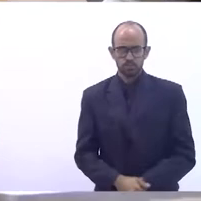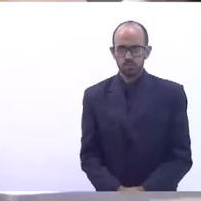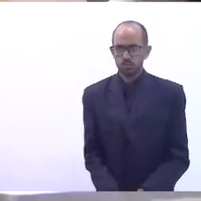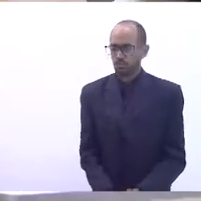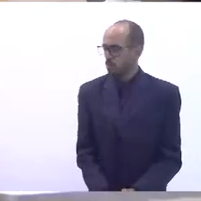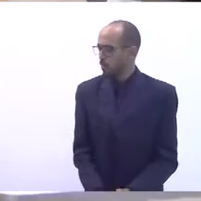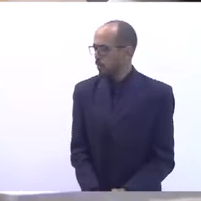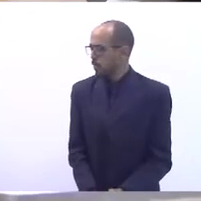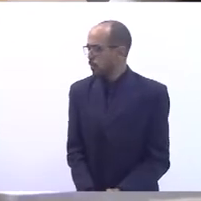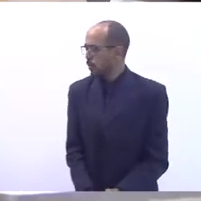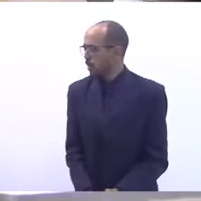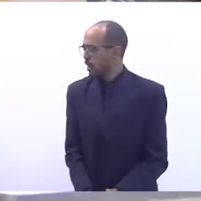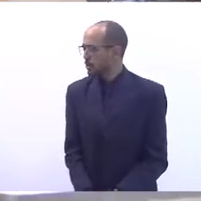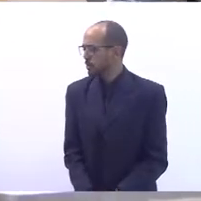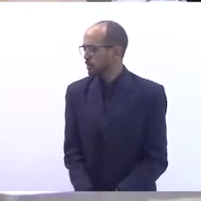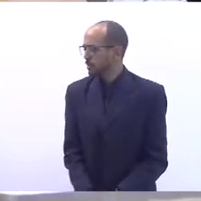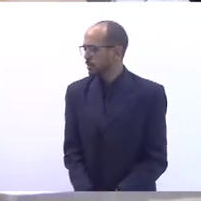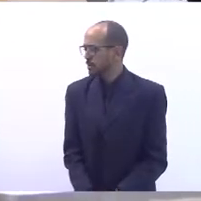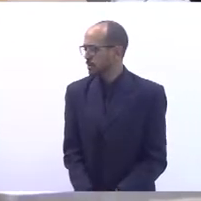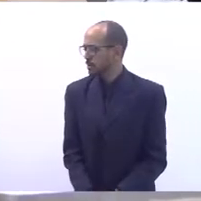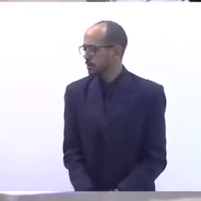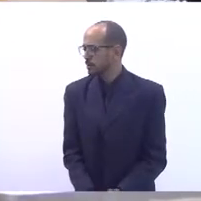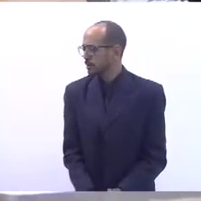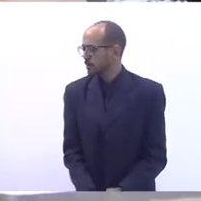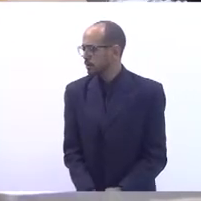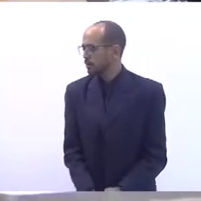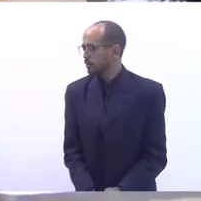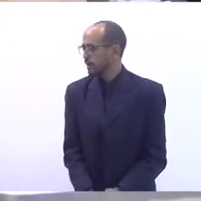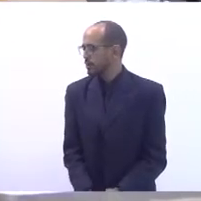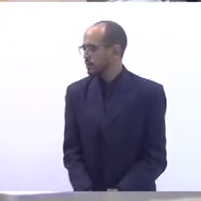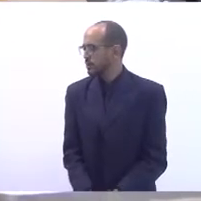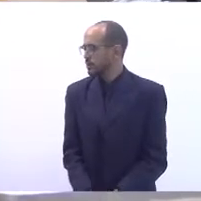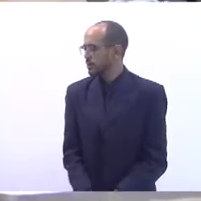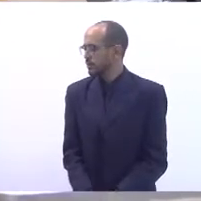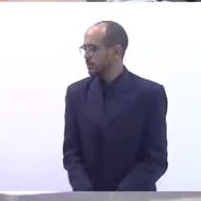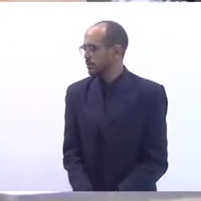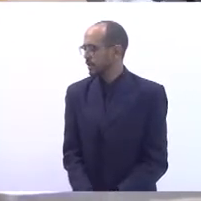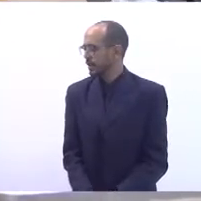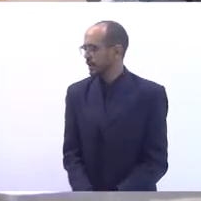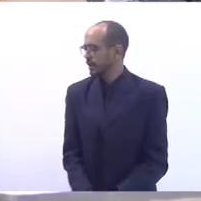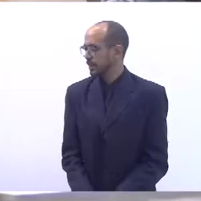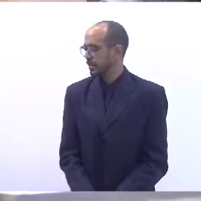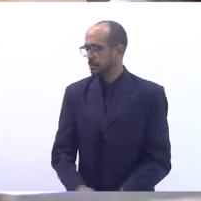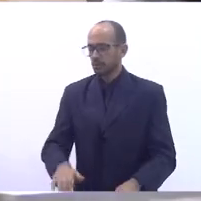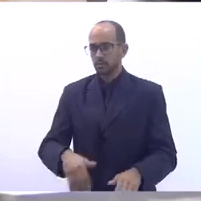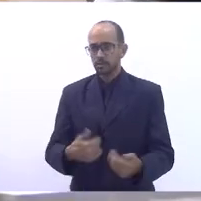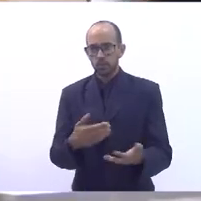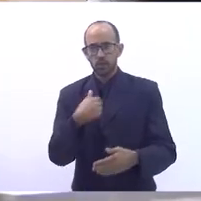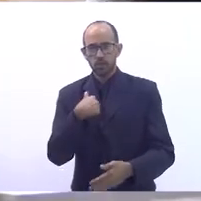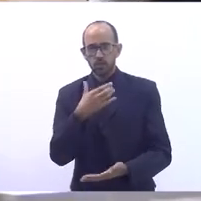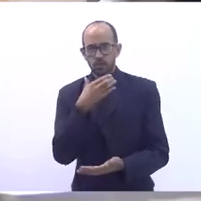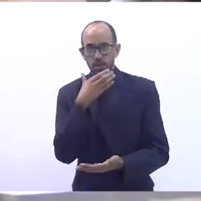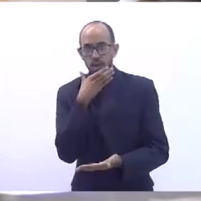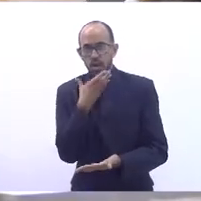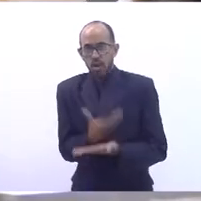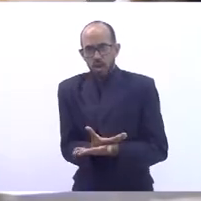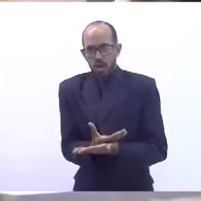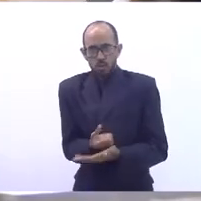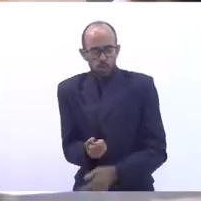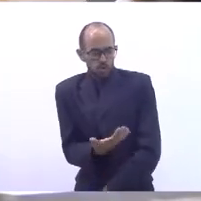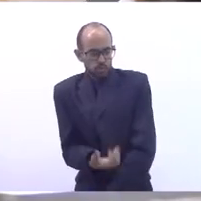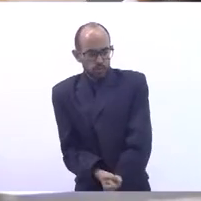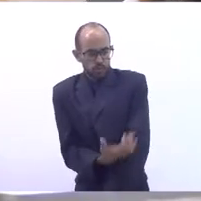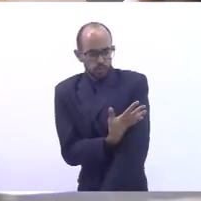e obrigado Larissa eu fiquei também muito muito impressionado a hora que você se